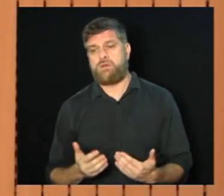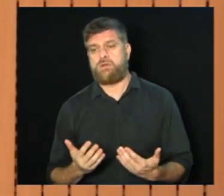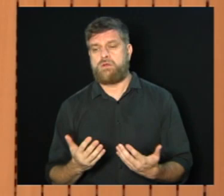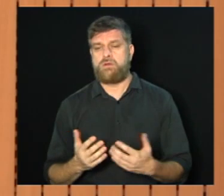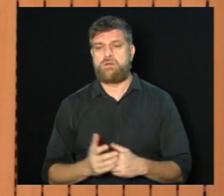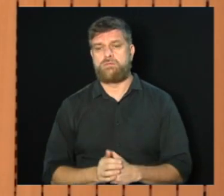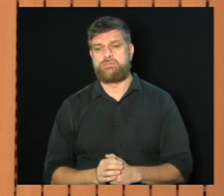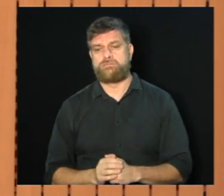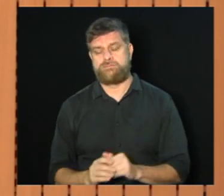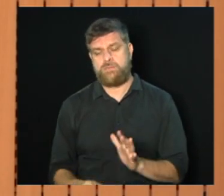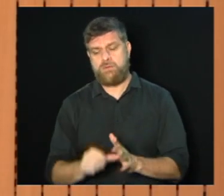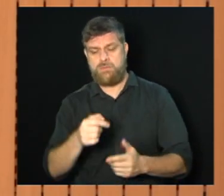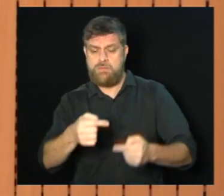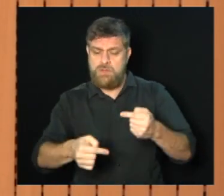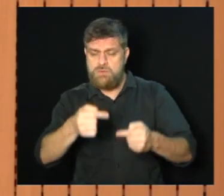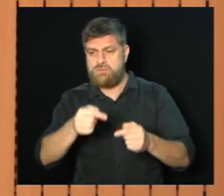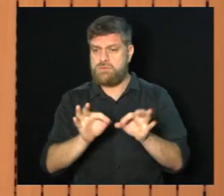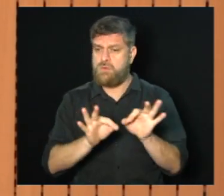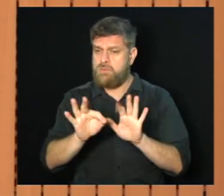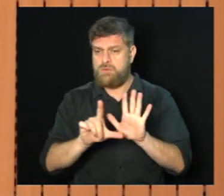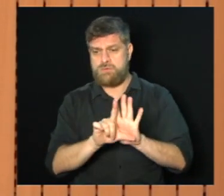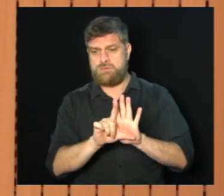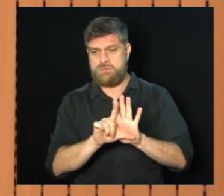Essa primeira discussão do projeto é de